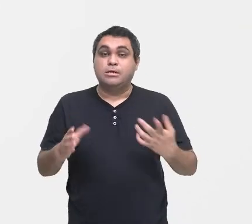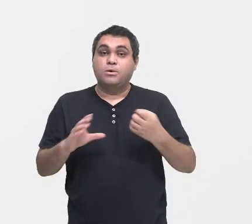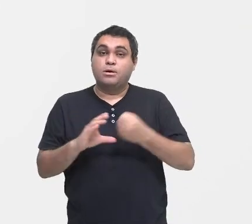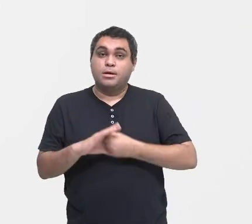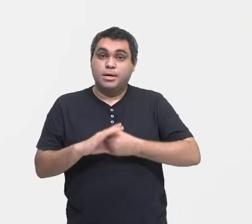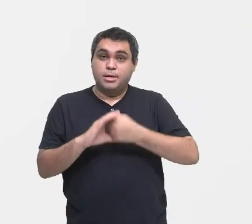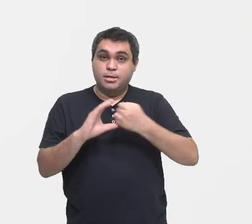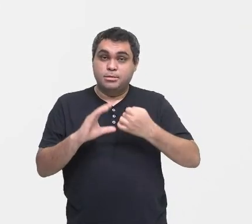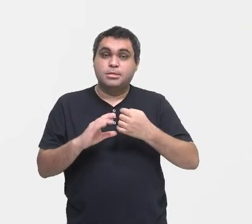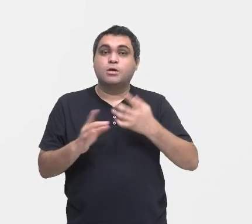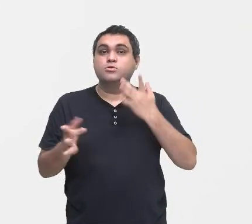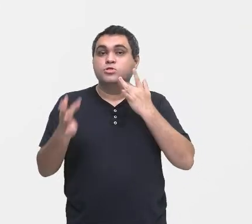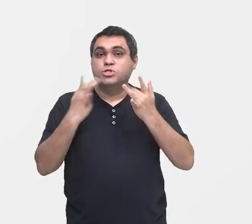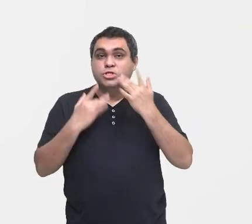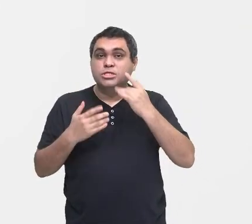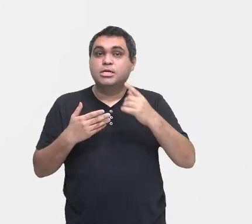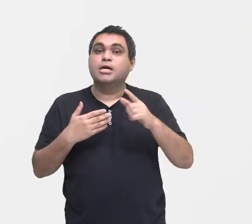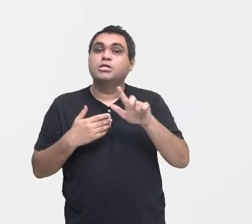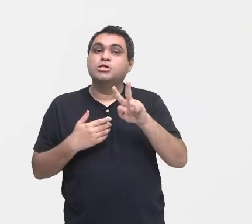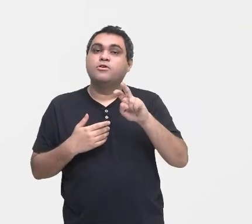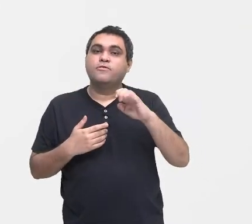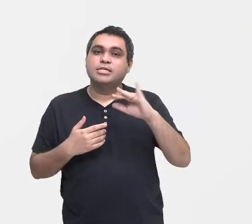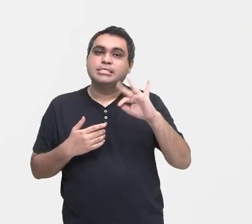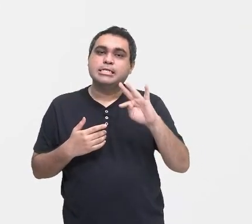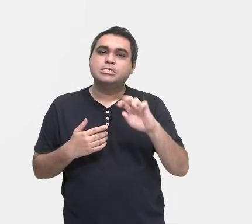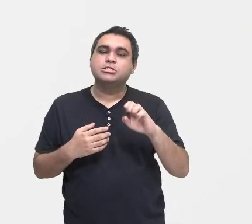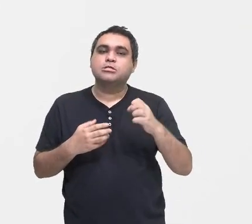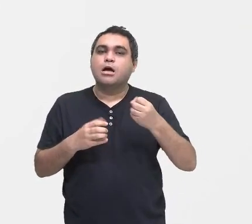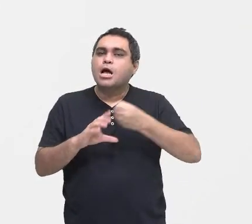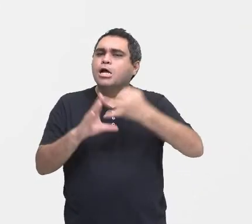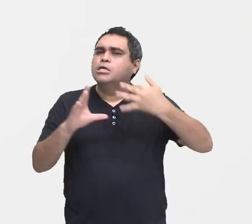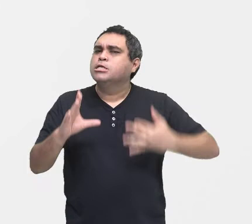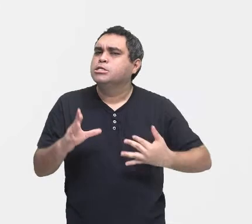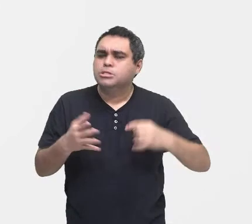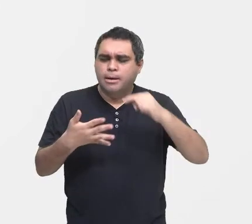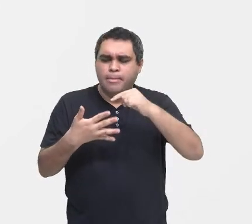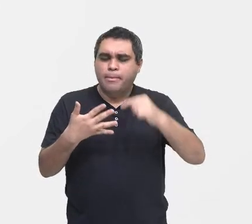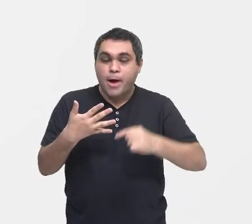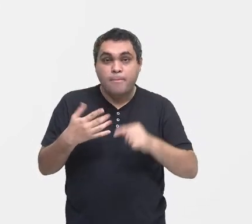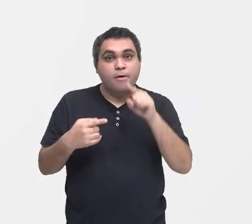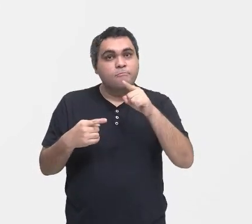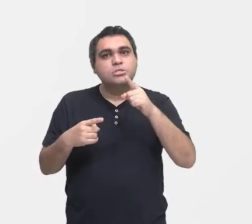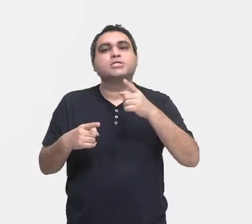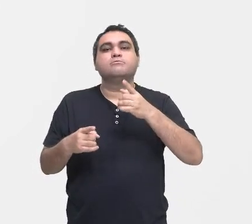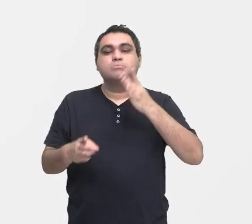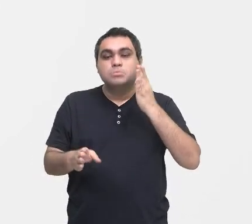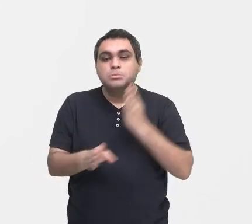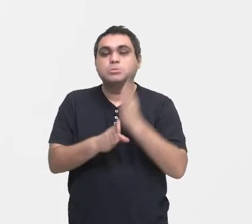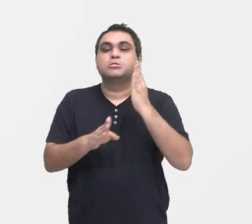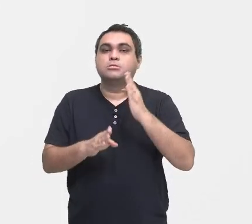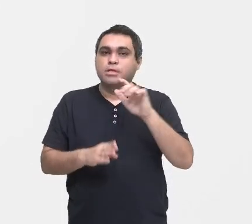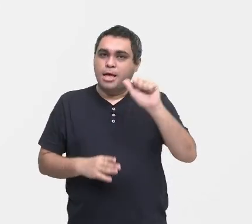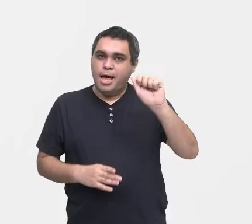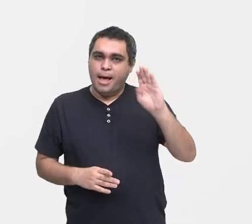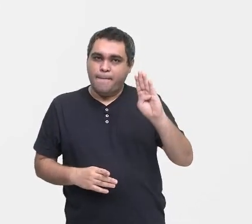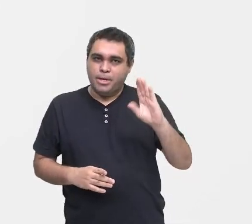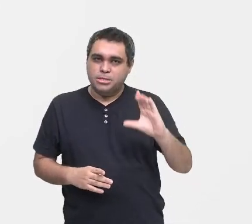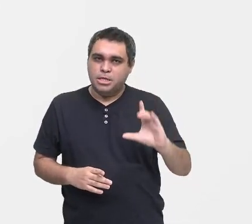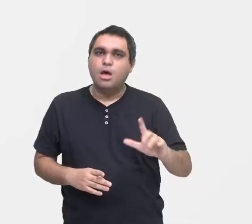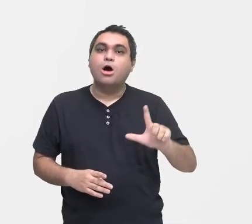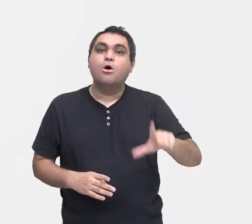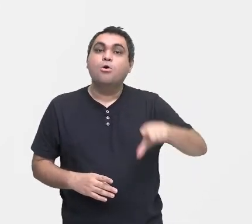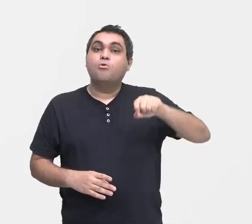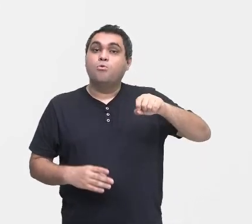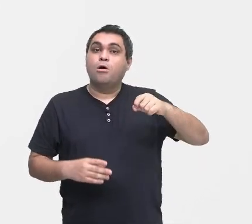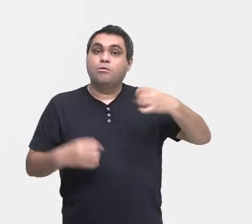Caracteriza o teatro de Gil Vicente. Muito bem, aí você vai indicar a característica do teatro de Gil Vicente. Vai nos informar